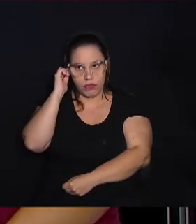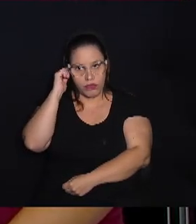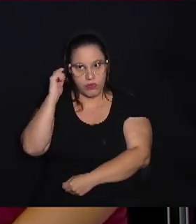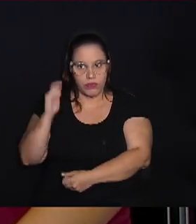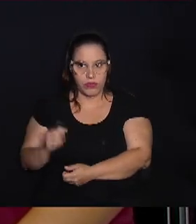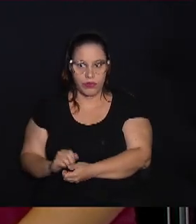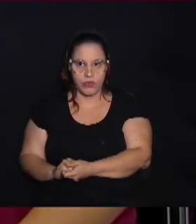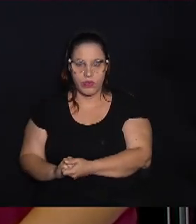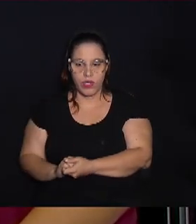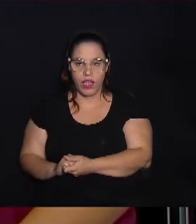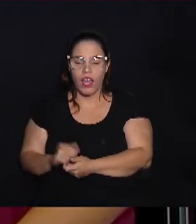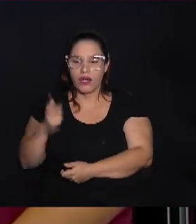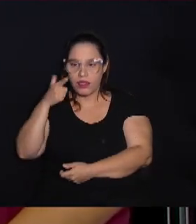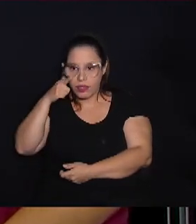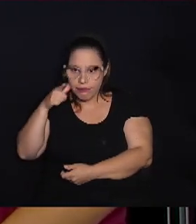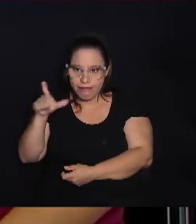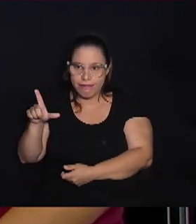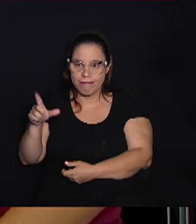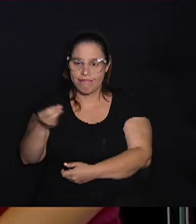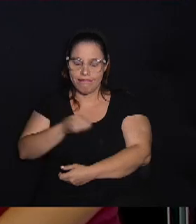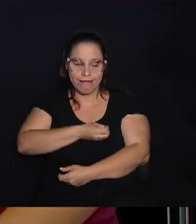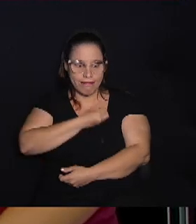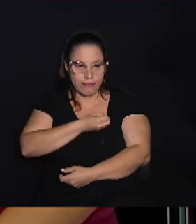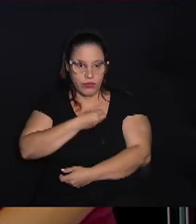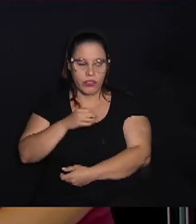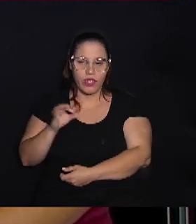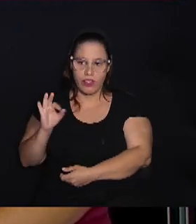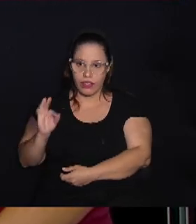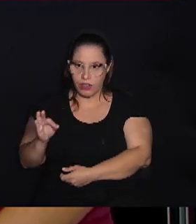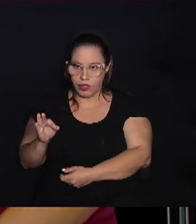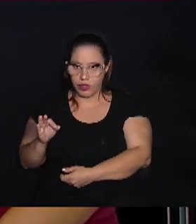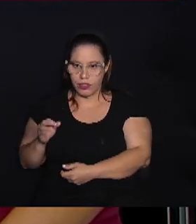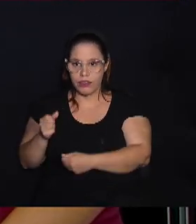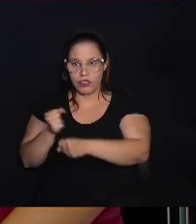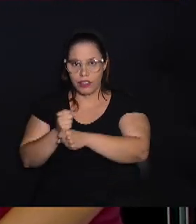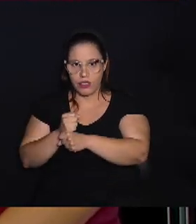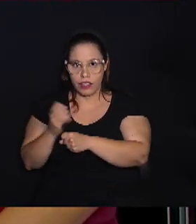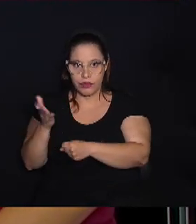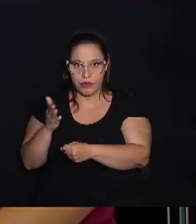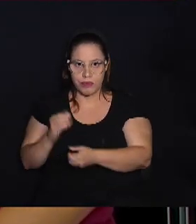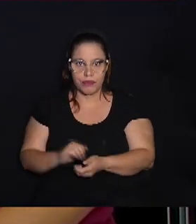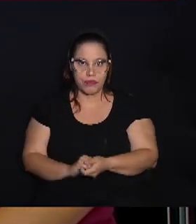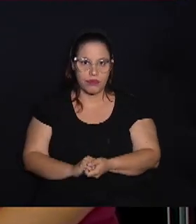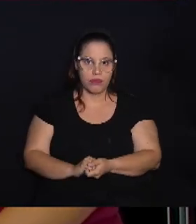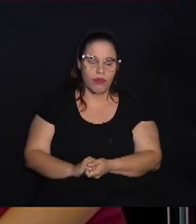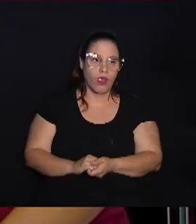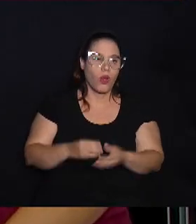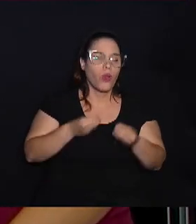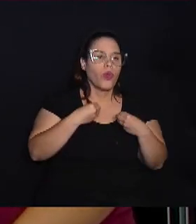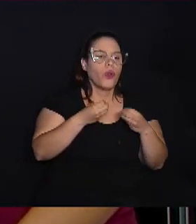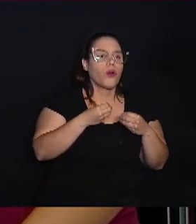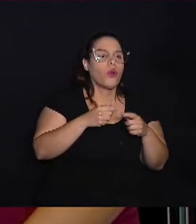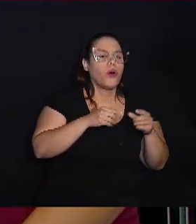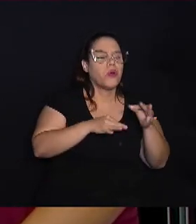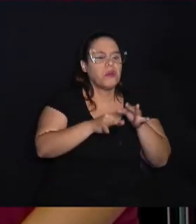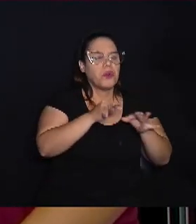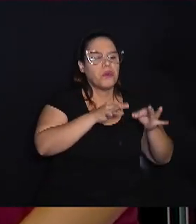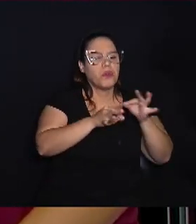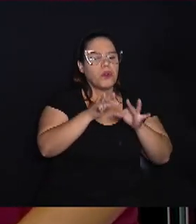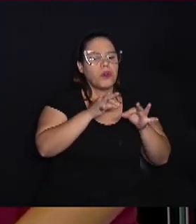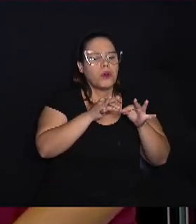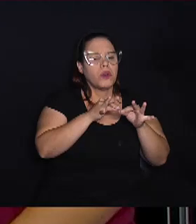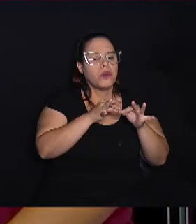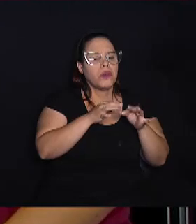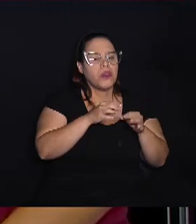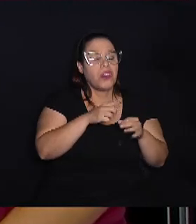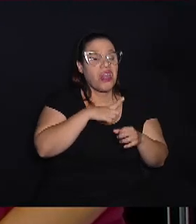está conseguindo viver disso já faz alguns anos, graças... Bom, como é a preparação? Existe